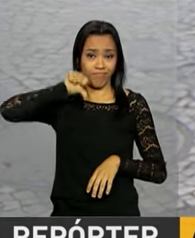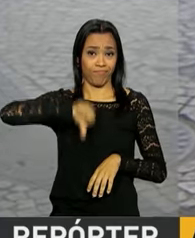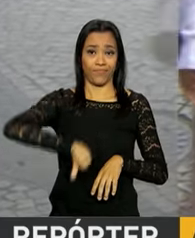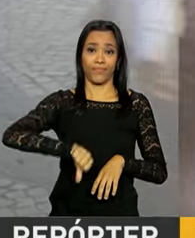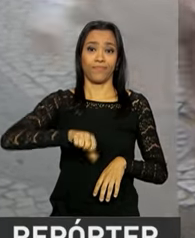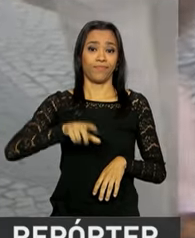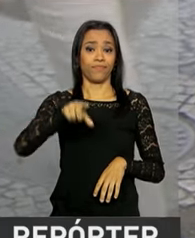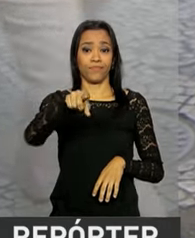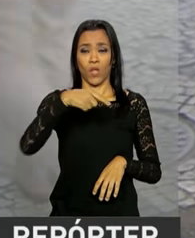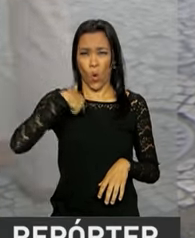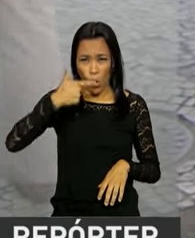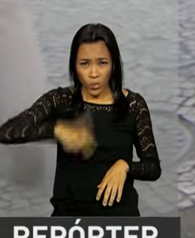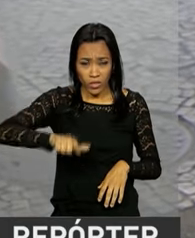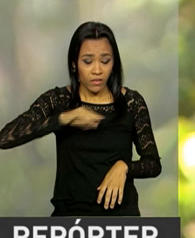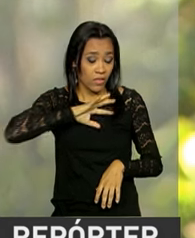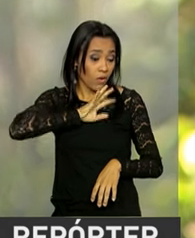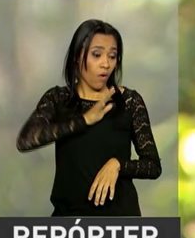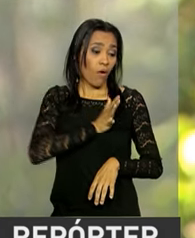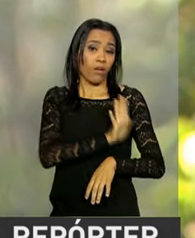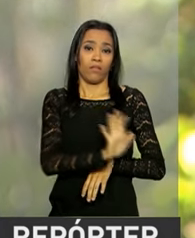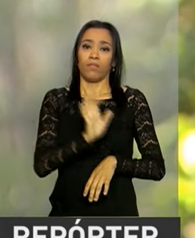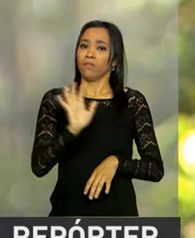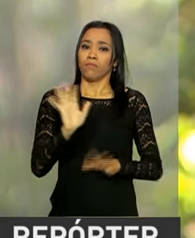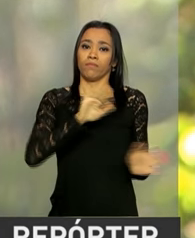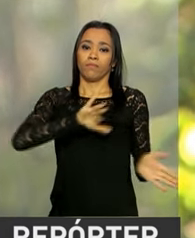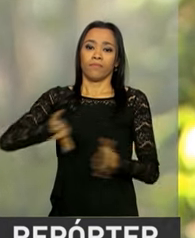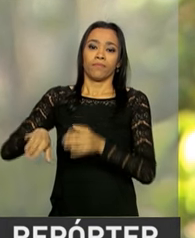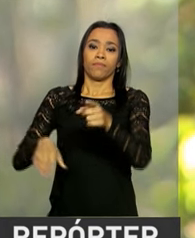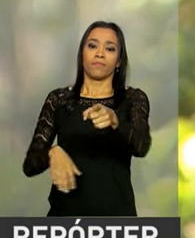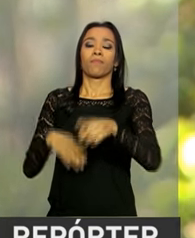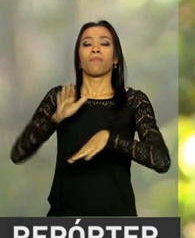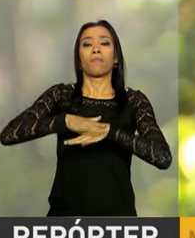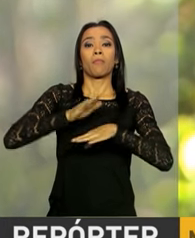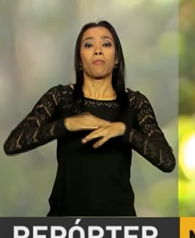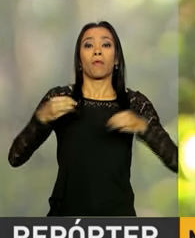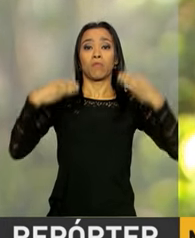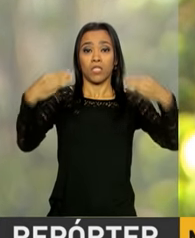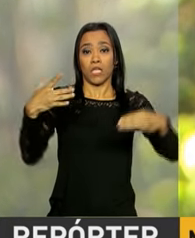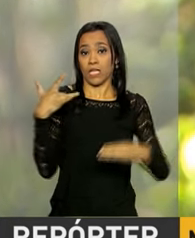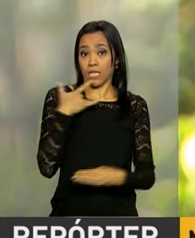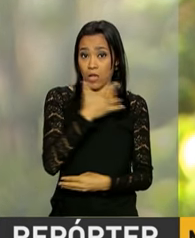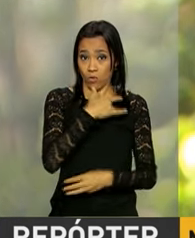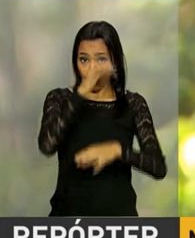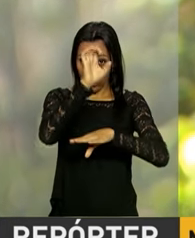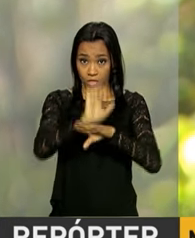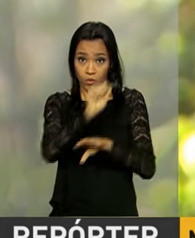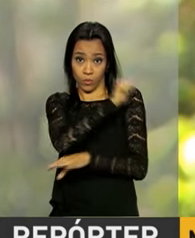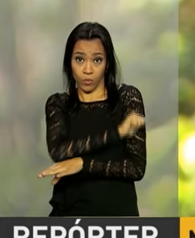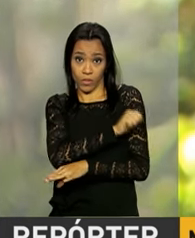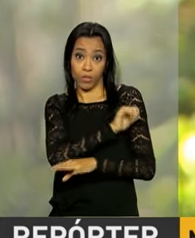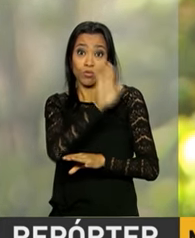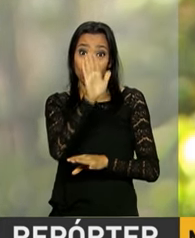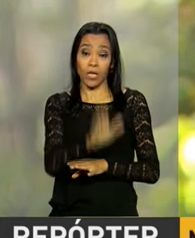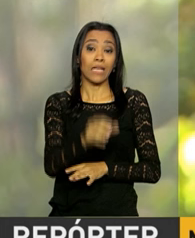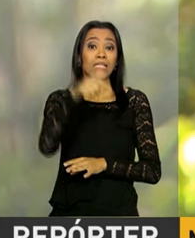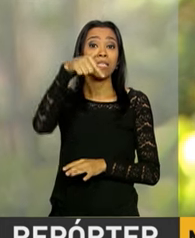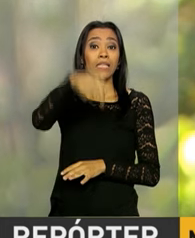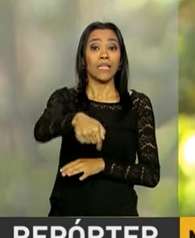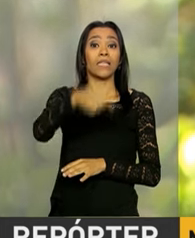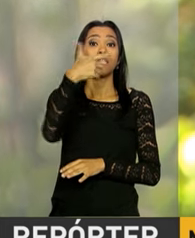abatido. Não, de novo não. É terrível. De acordo com o Ministério da Saúde, só no estado do Rio de Janeiro foram registrados